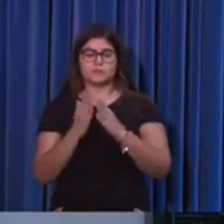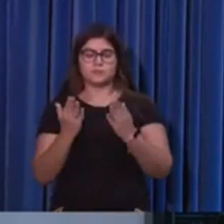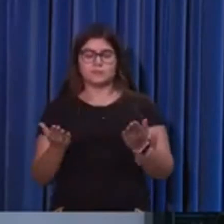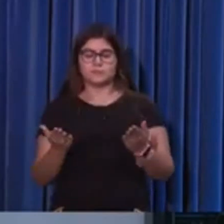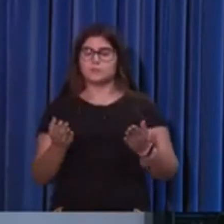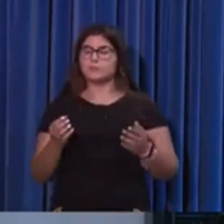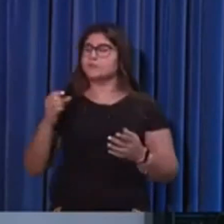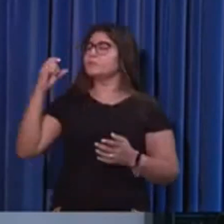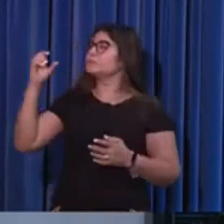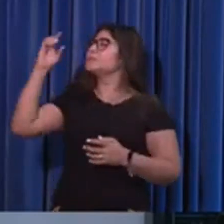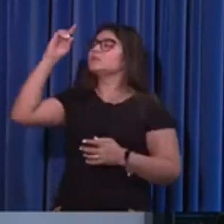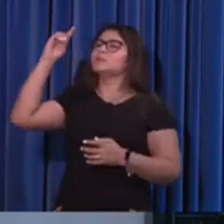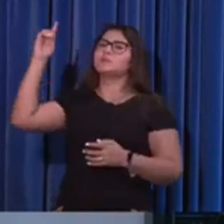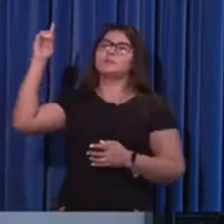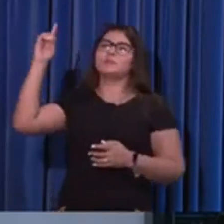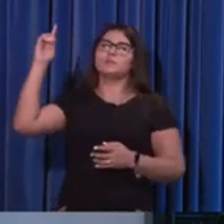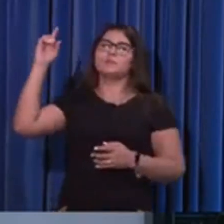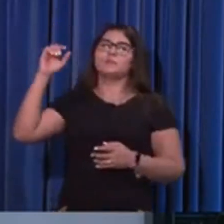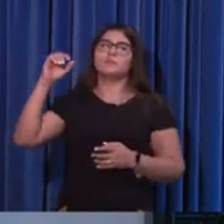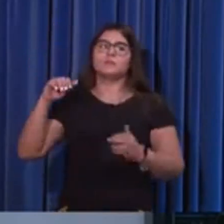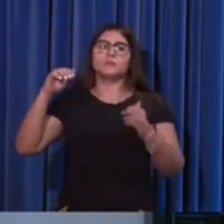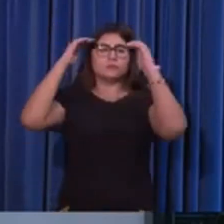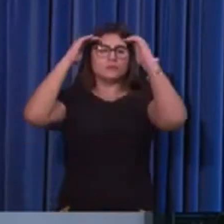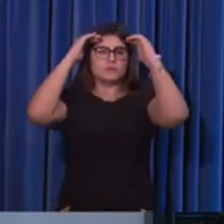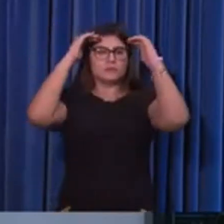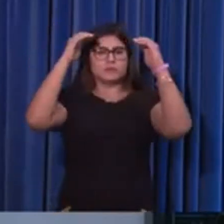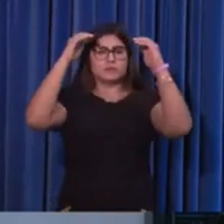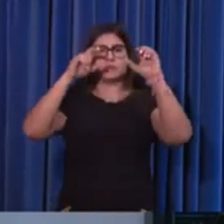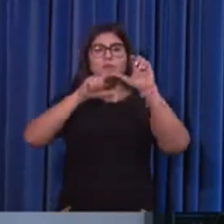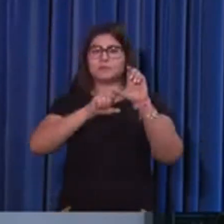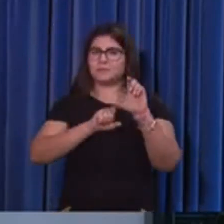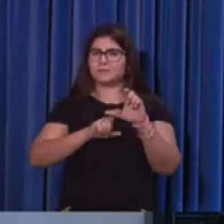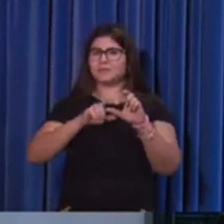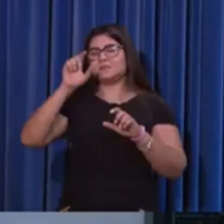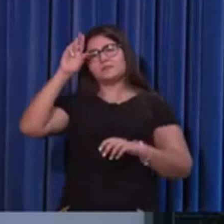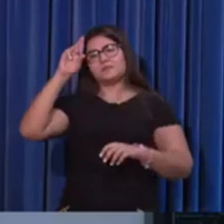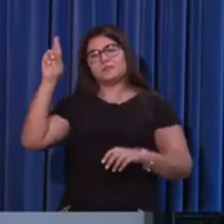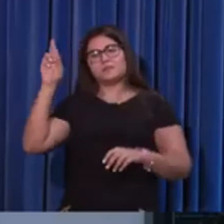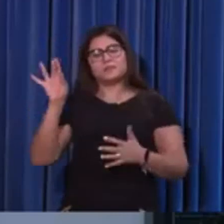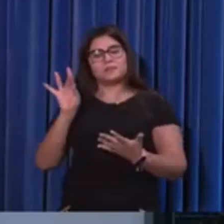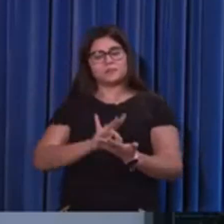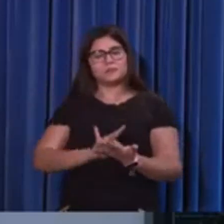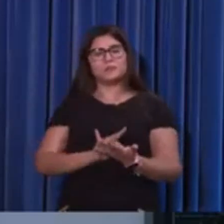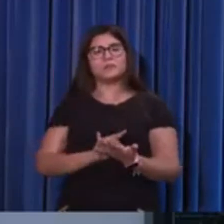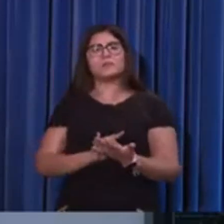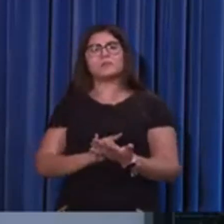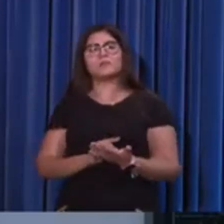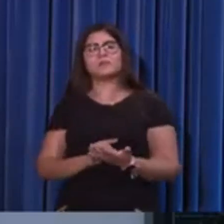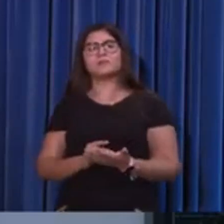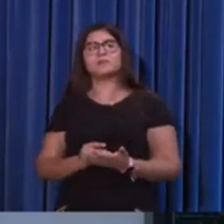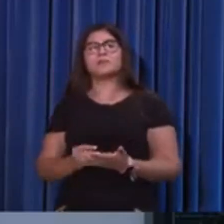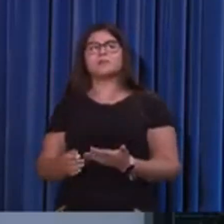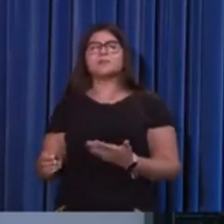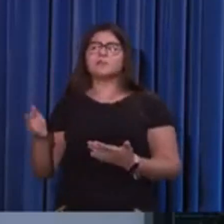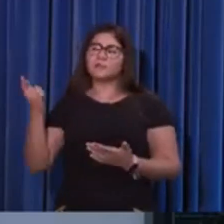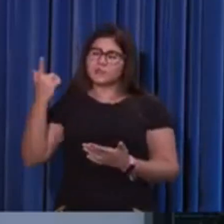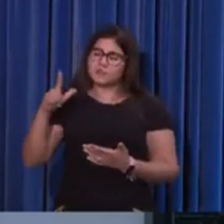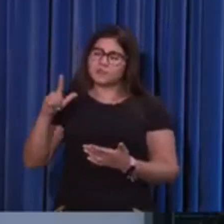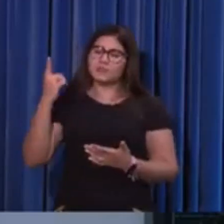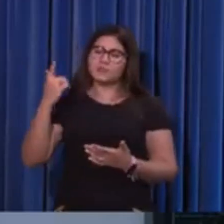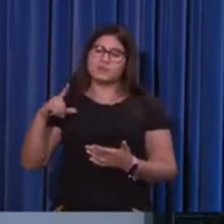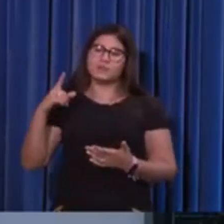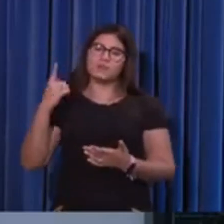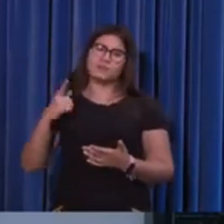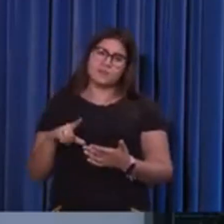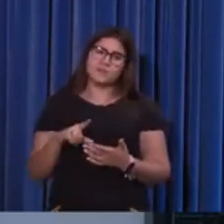é no temor e na dependência do Senhor, para que de fato, mais uma vez, mais uma oportunidade que temos de